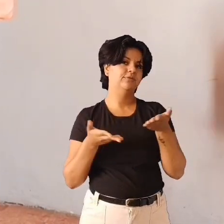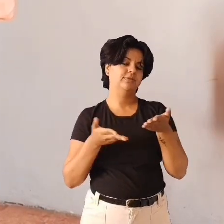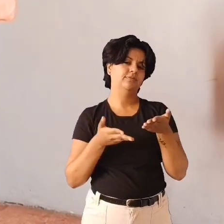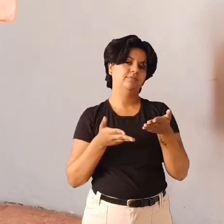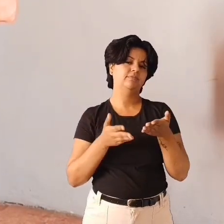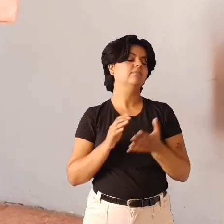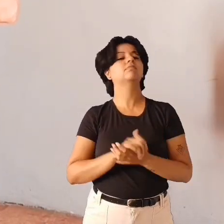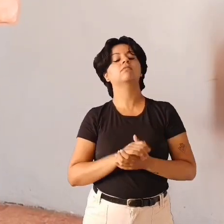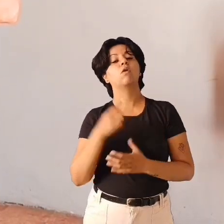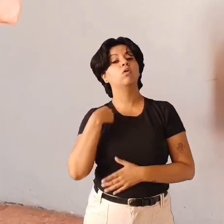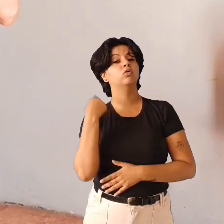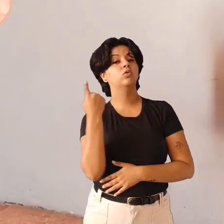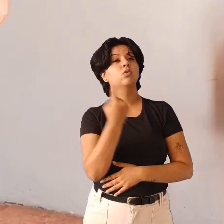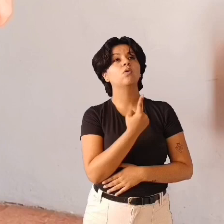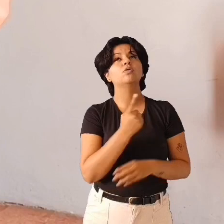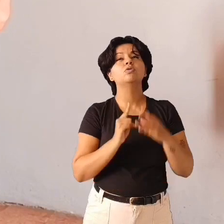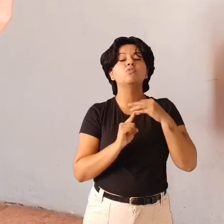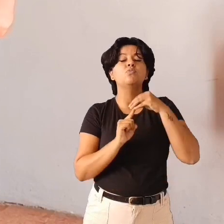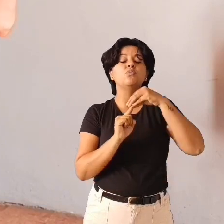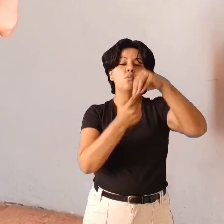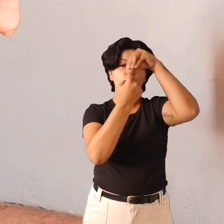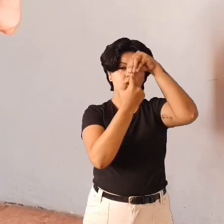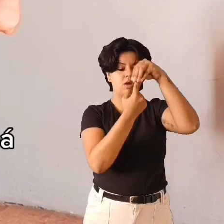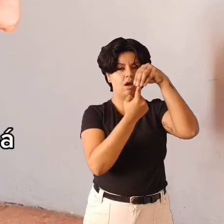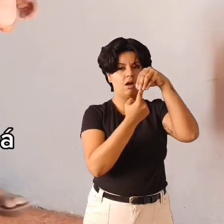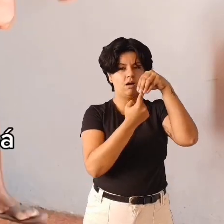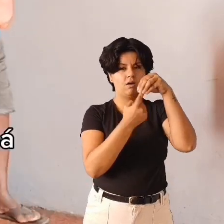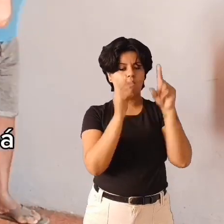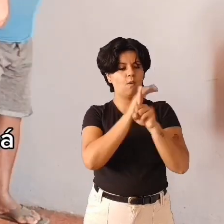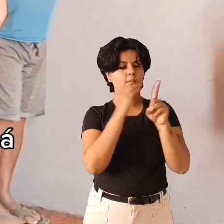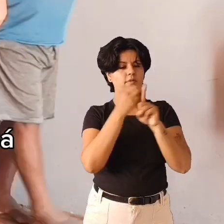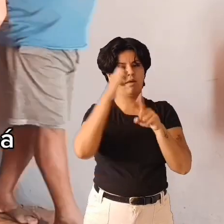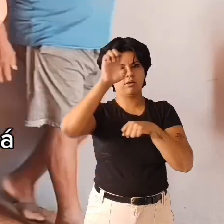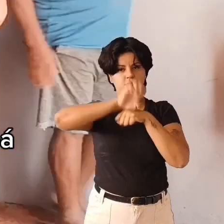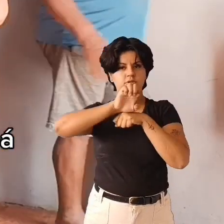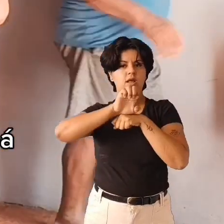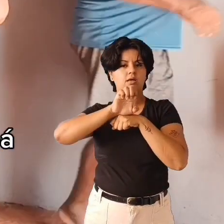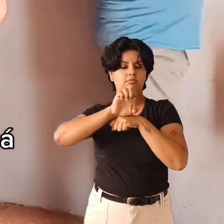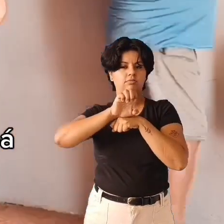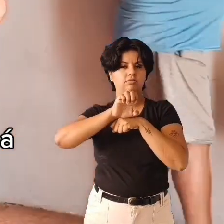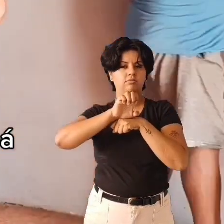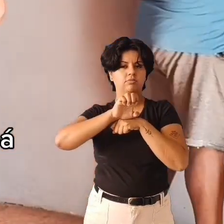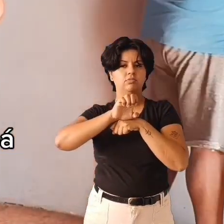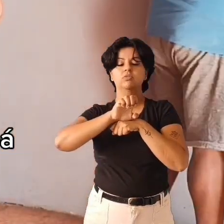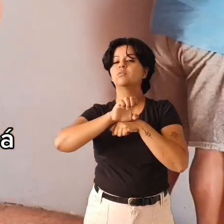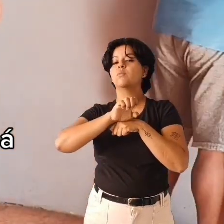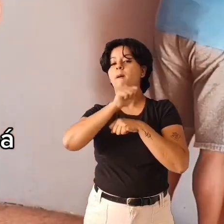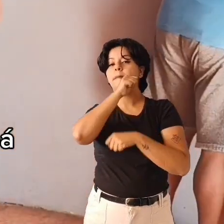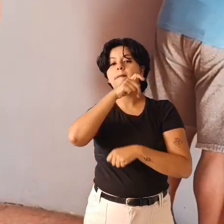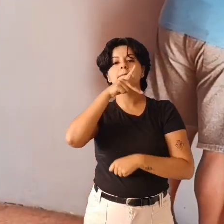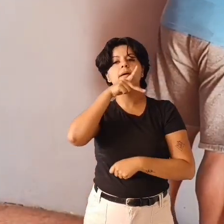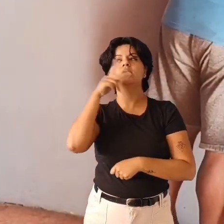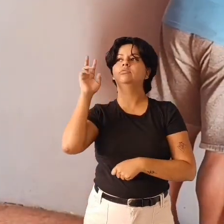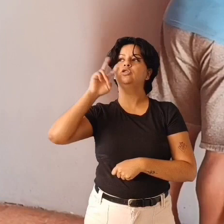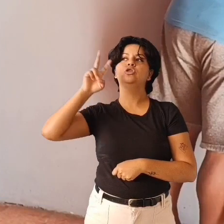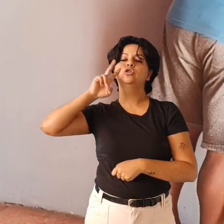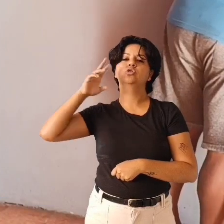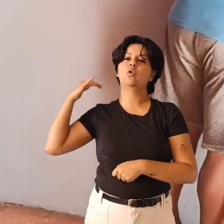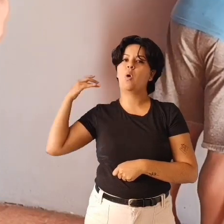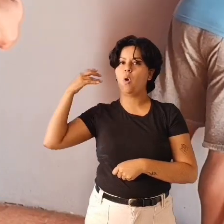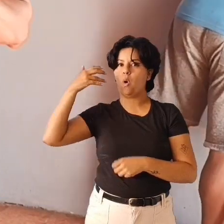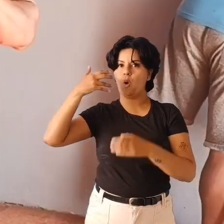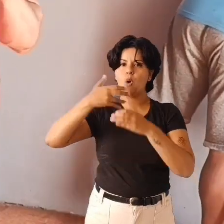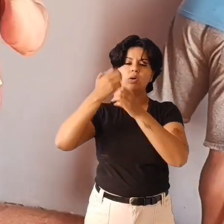é diferente. E nós somos a única comunidade do estado do Amapá que tem o marabaixo e que tem um